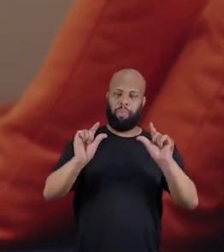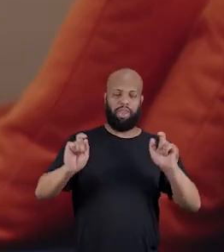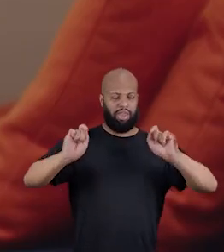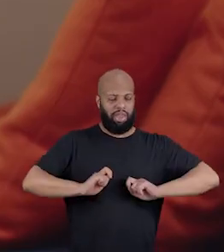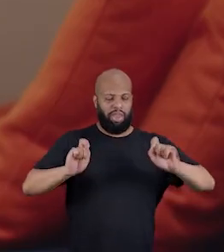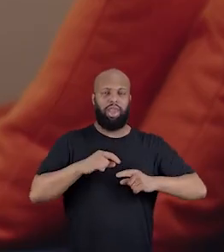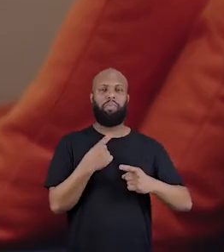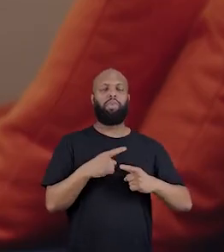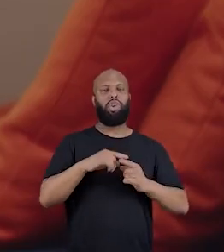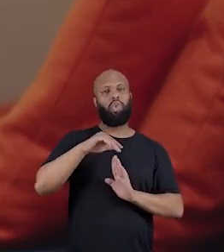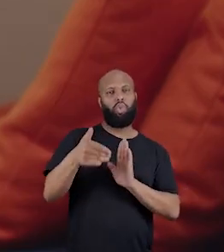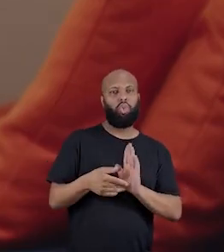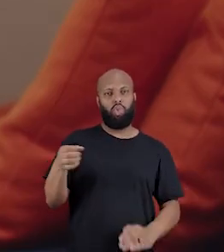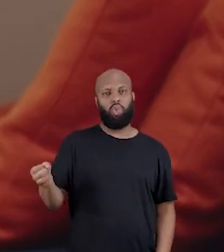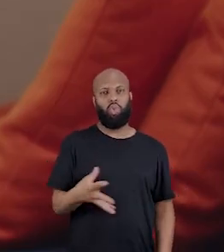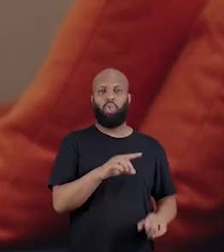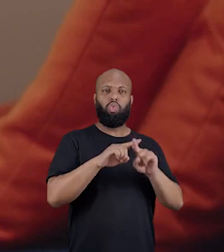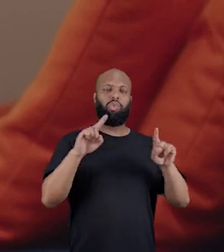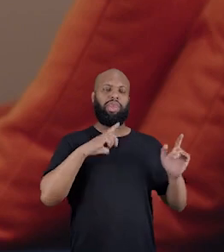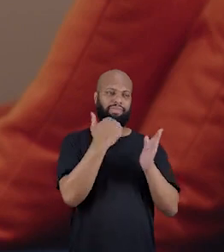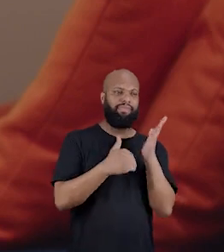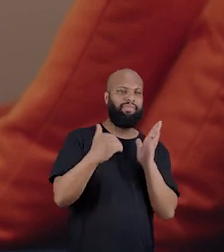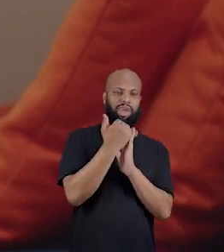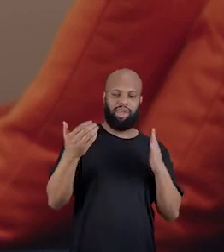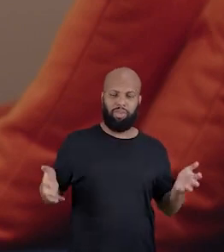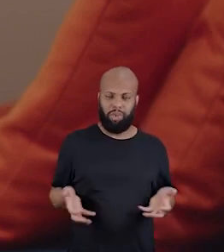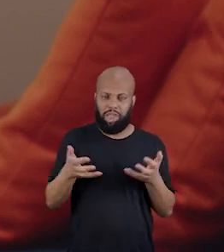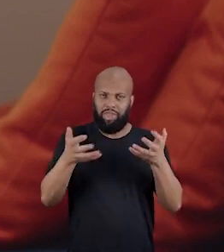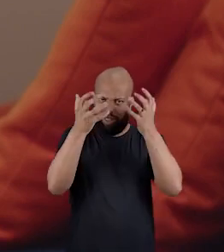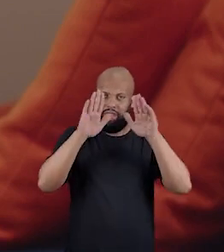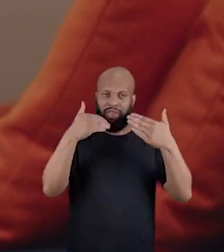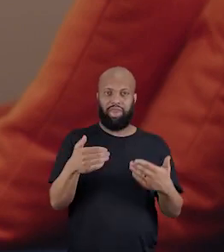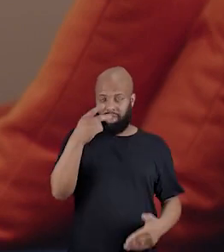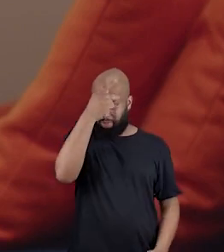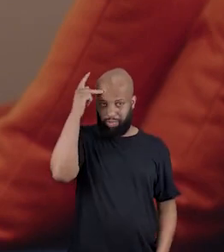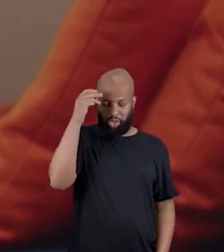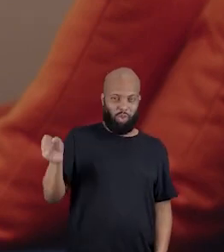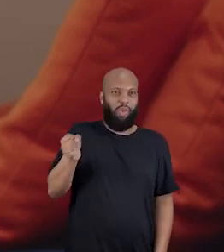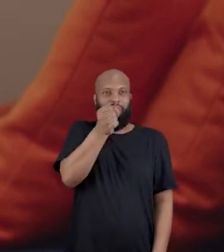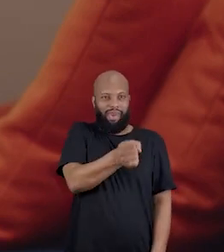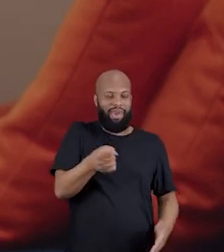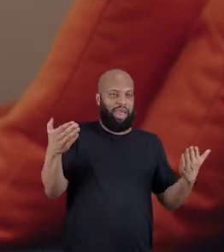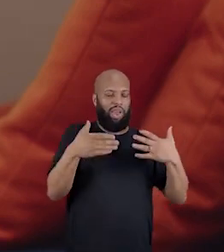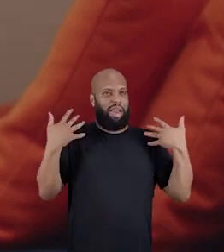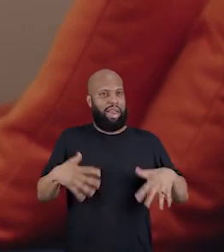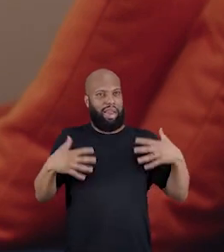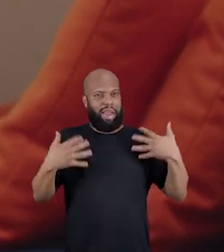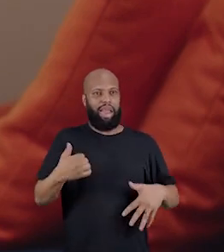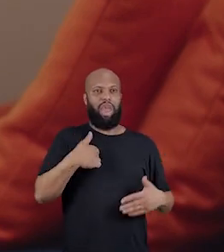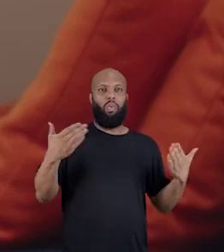baixa competência, porque é tudo novo para você, você não sabe, mas alta motivação. E vamos combinar que um recém-promovido é um pouco exato. disso,